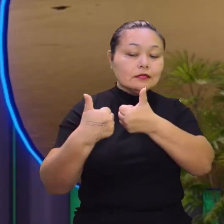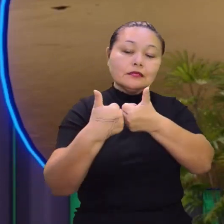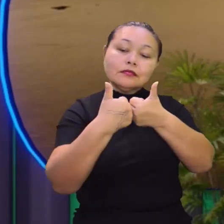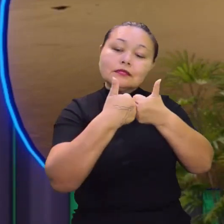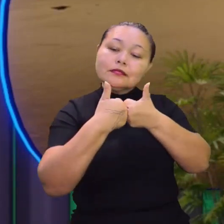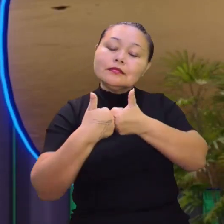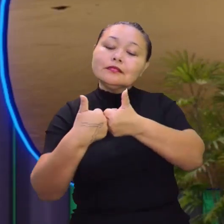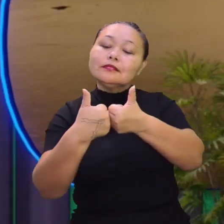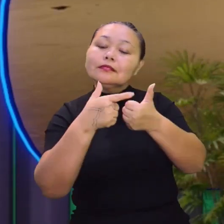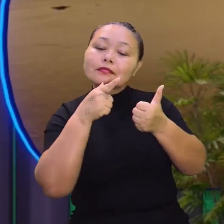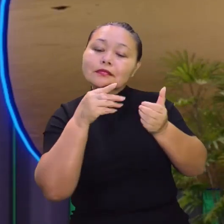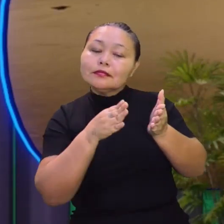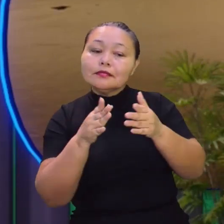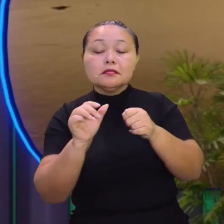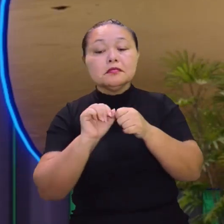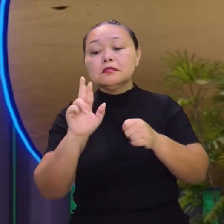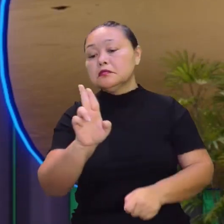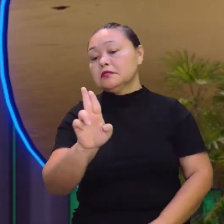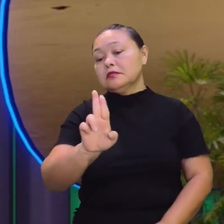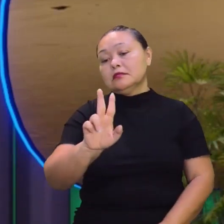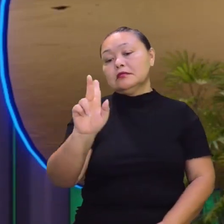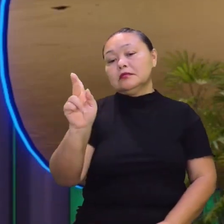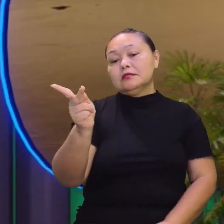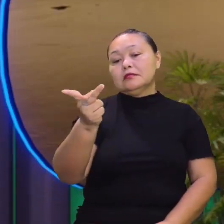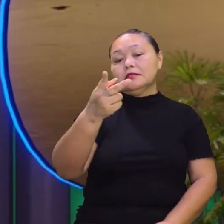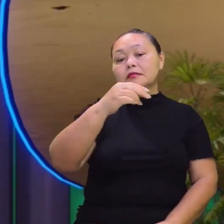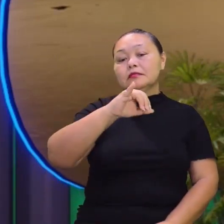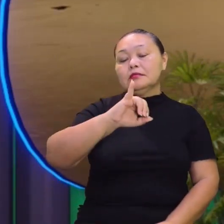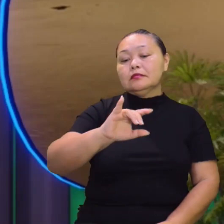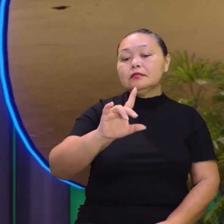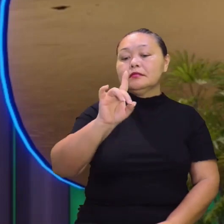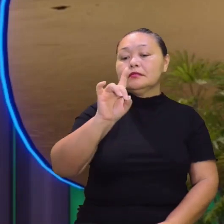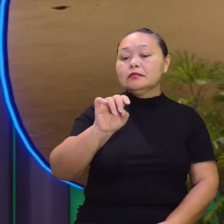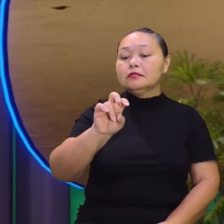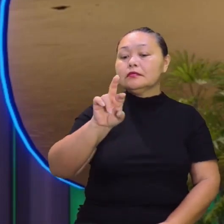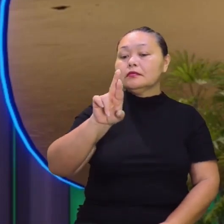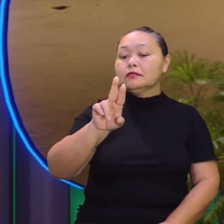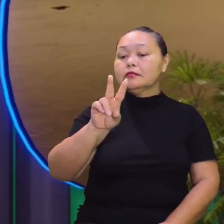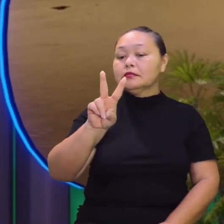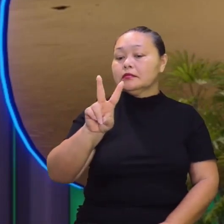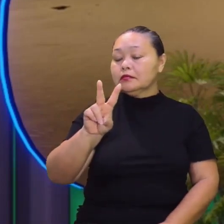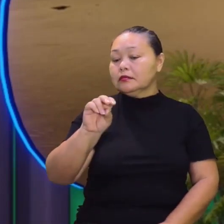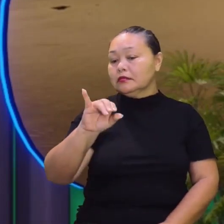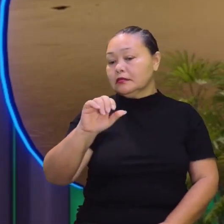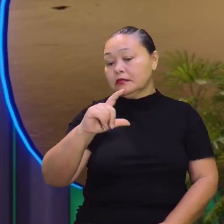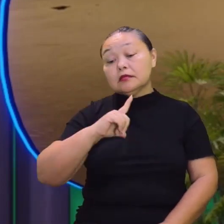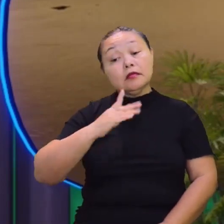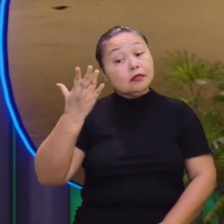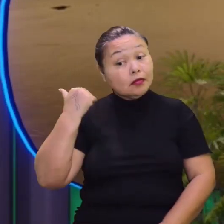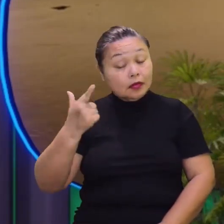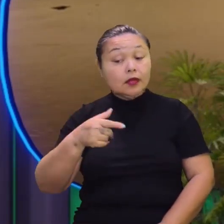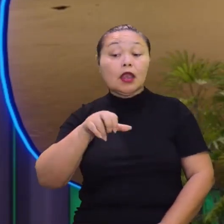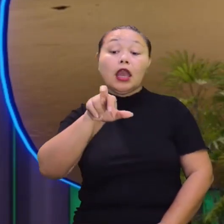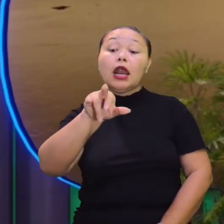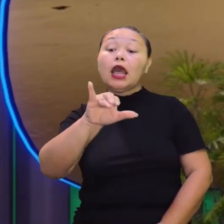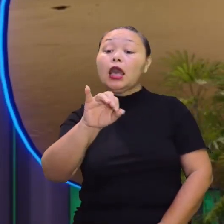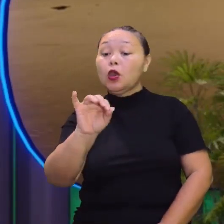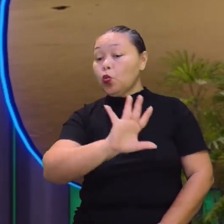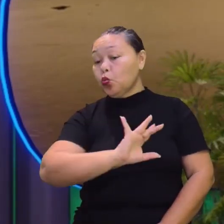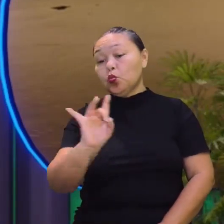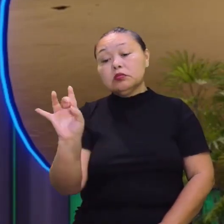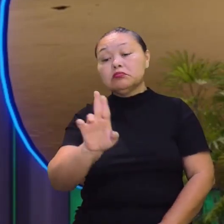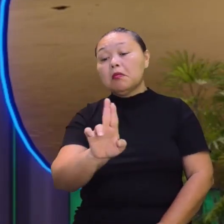hidrovias, que na época não era nem chamada de hidrovias, né? Não, era é um chamada, termo, né, de rios, né? os rios. Os rios. Esse